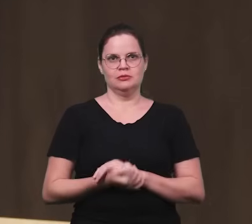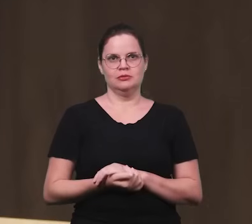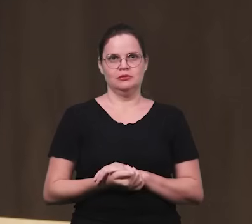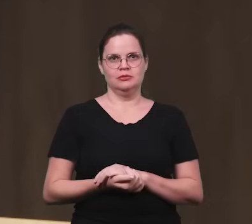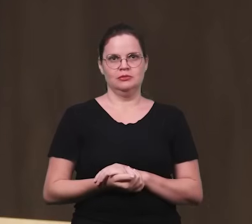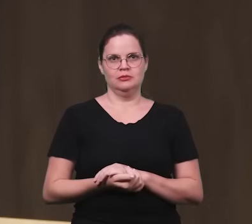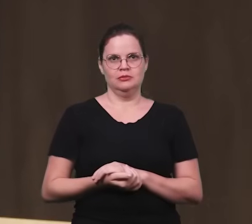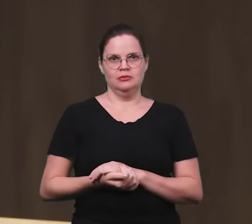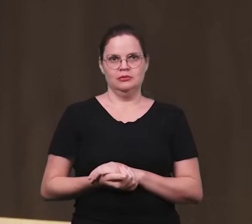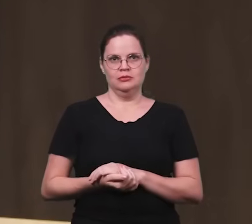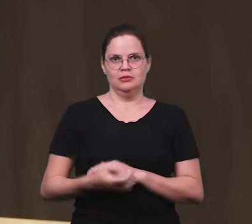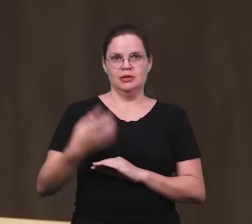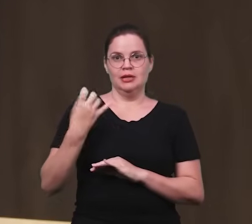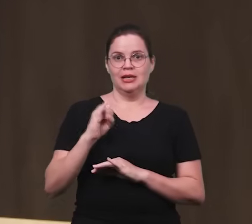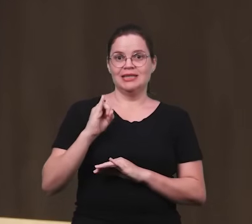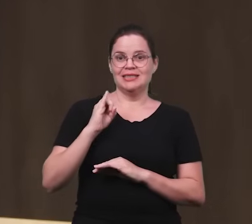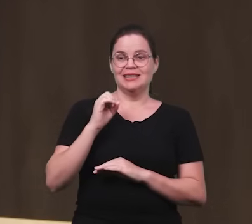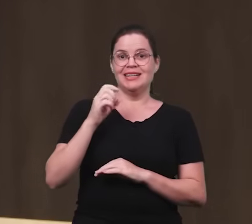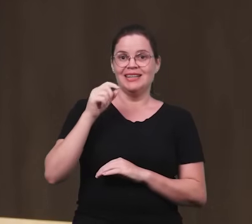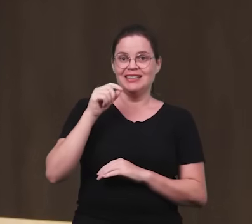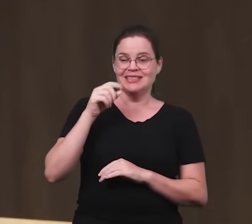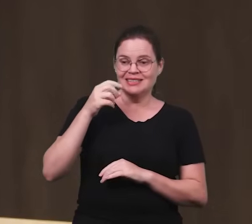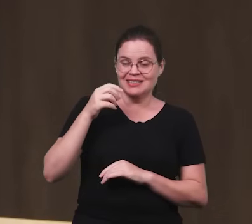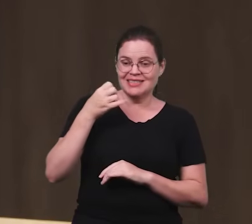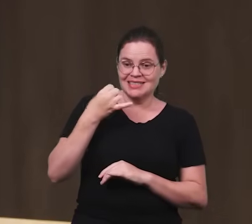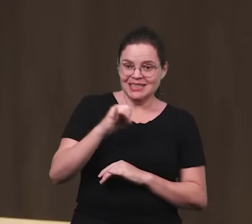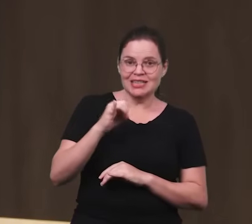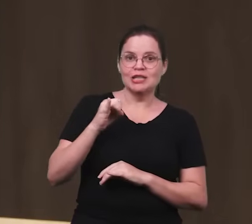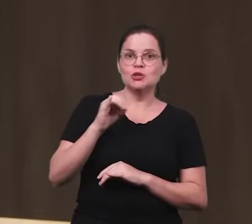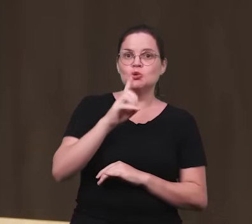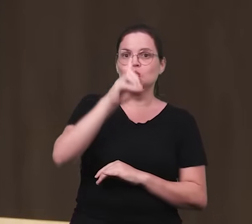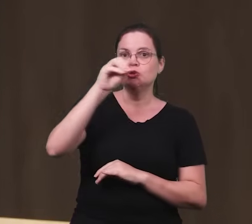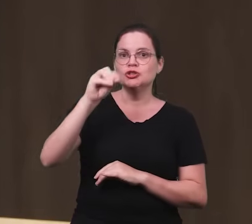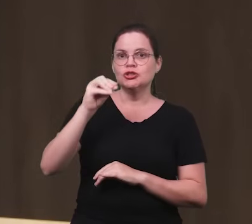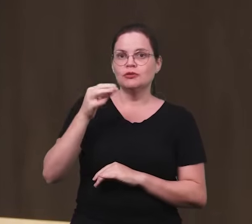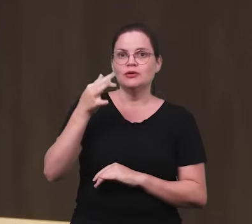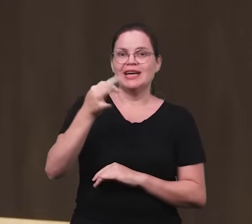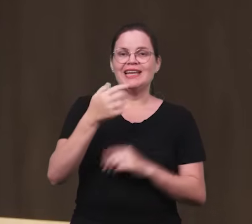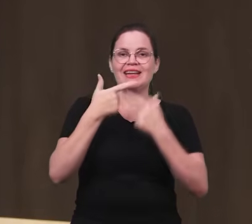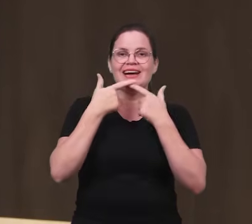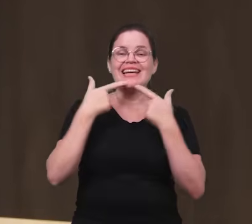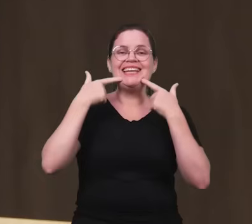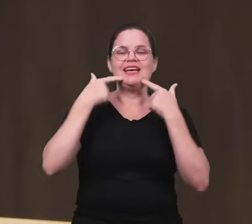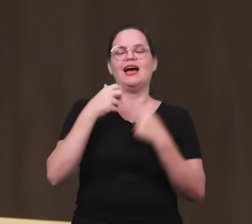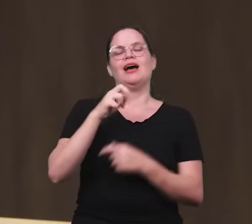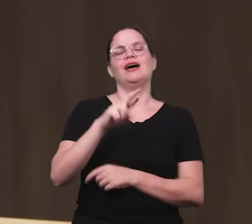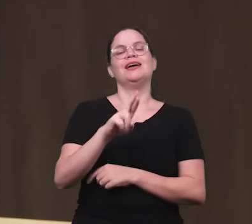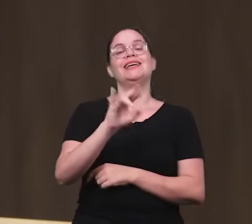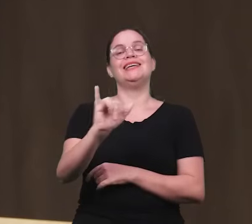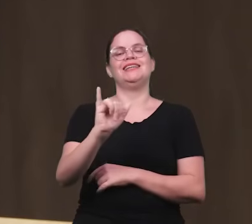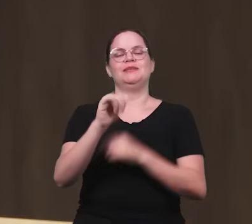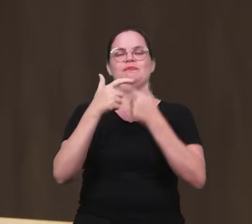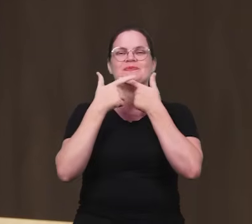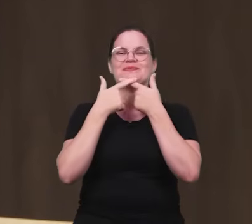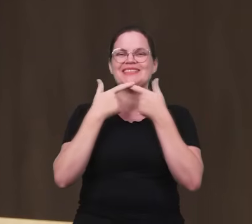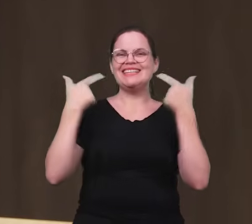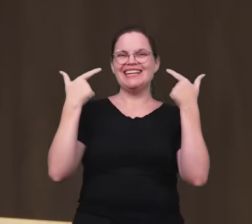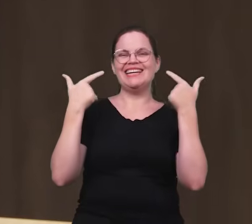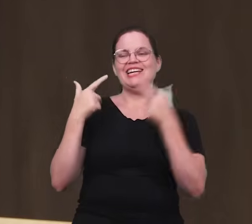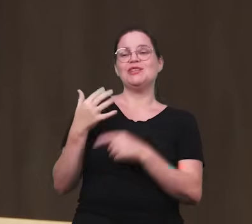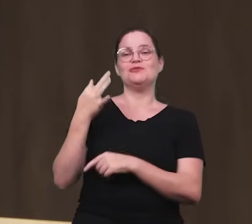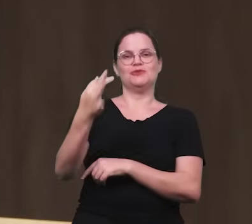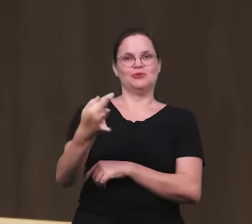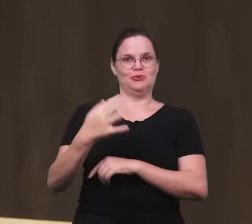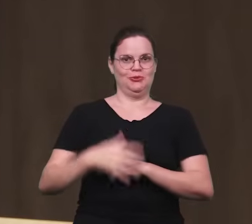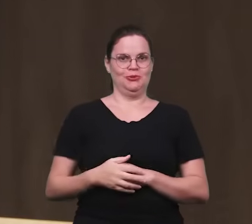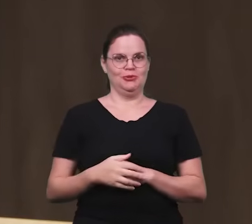dia futuro. E hoje está tão difícil rir do dia futuro, né? Se nós, a sociedade, o mundo